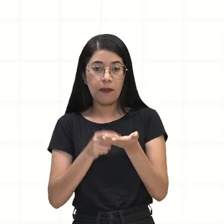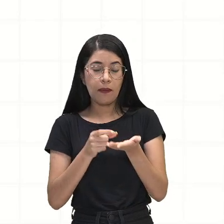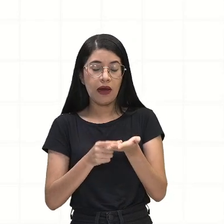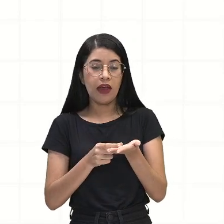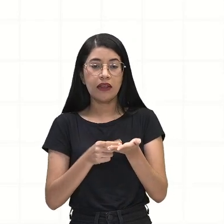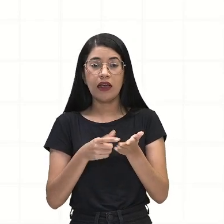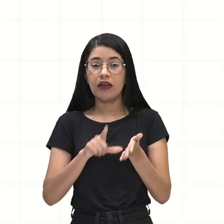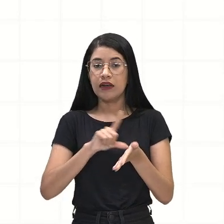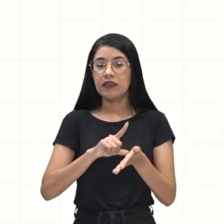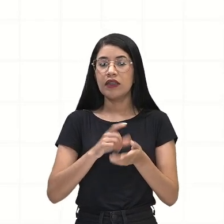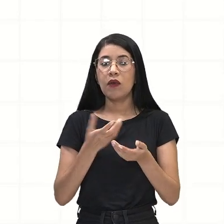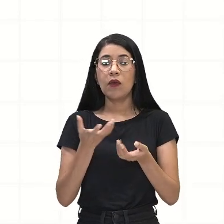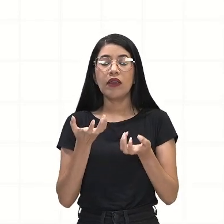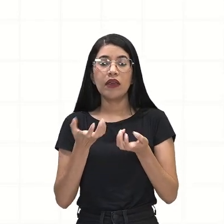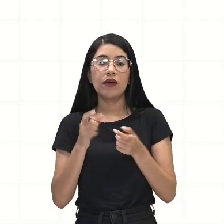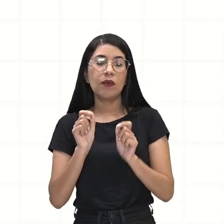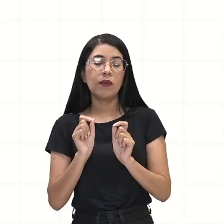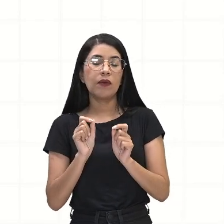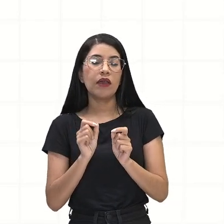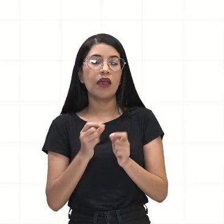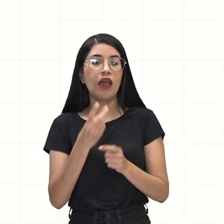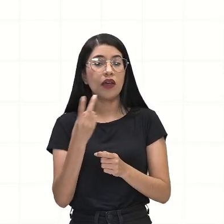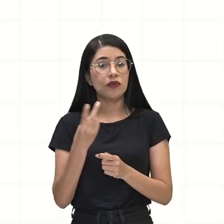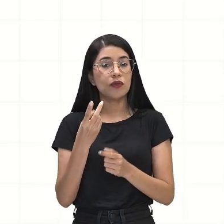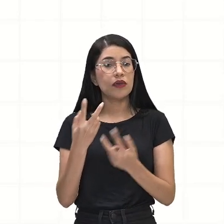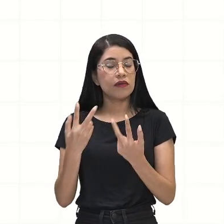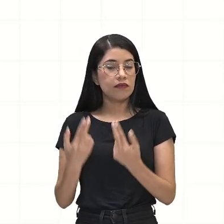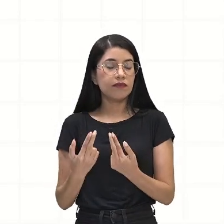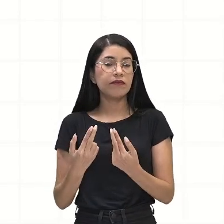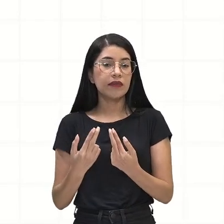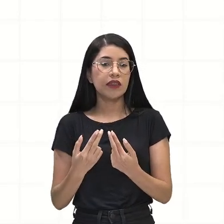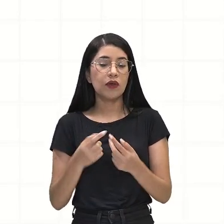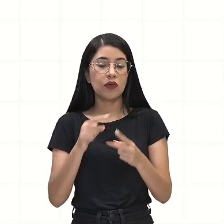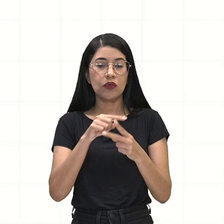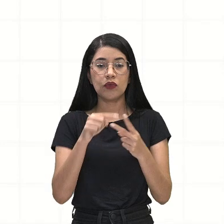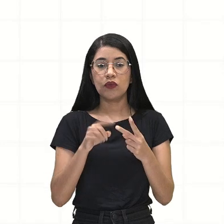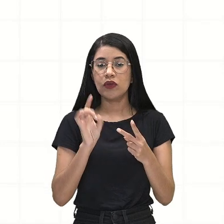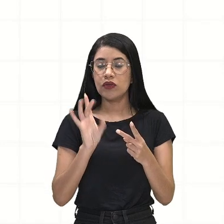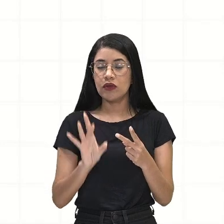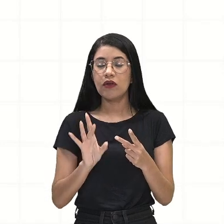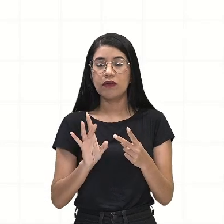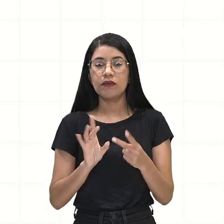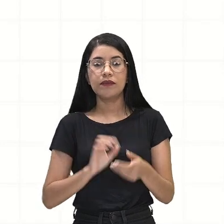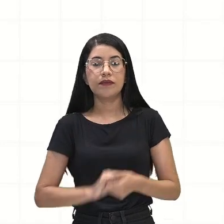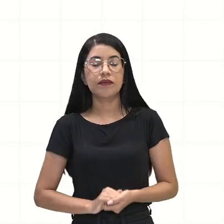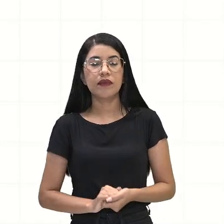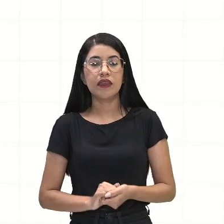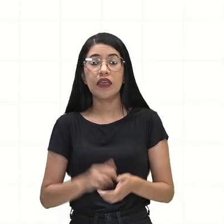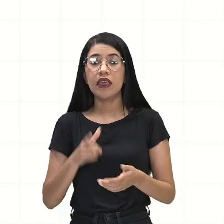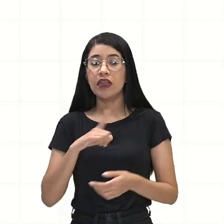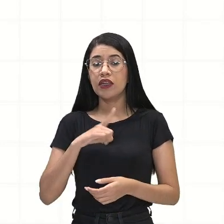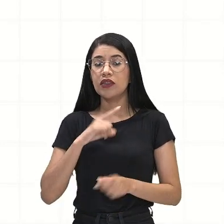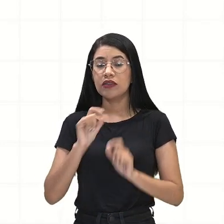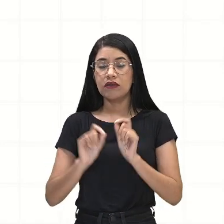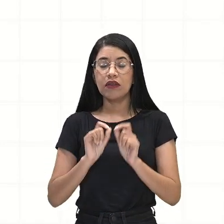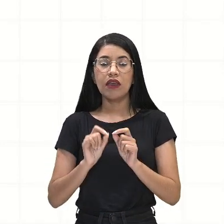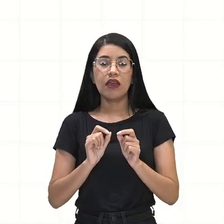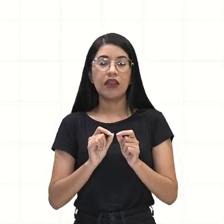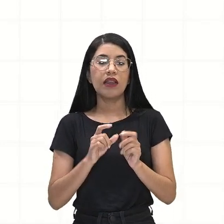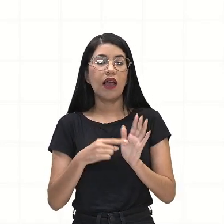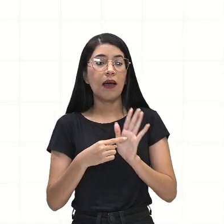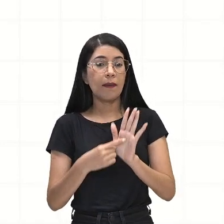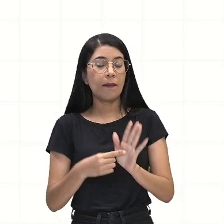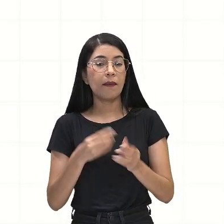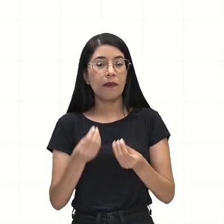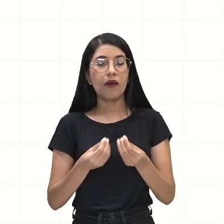queria faces iguais. Então, só tinha duas opções. E o que a gente tinha? O que a gente tinha era o espaço amostral, que